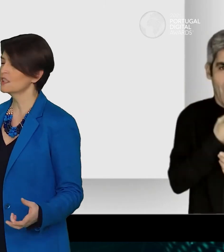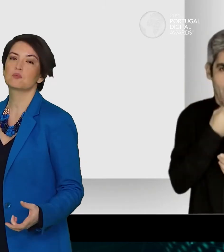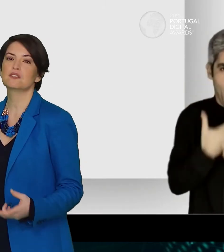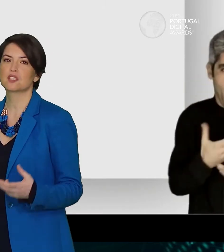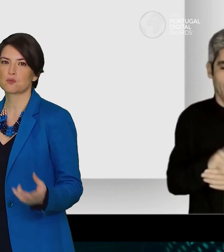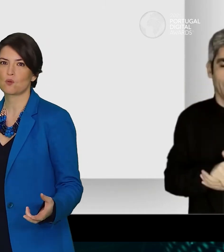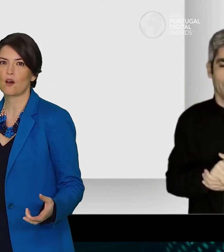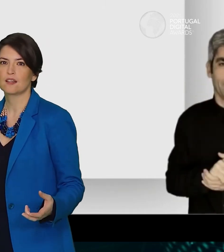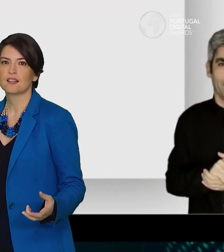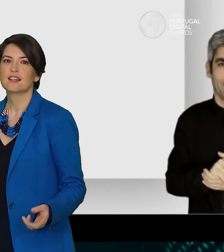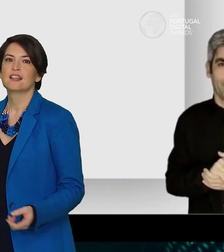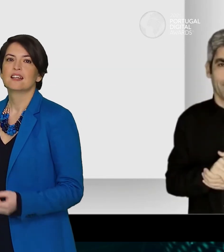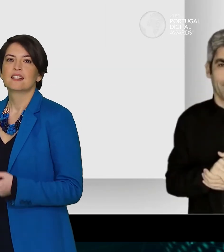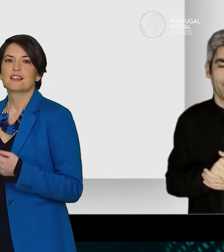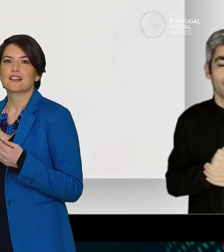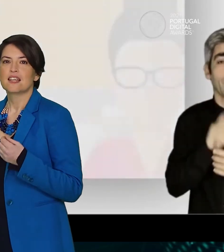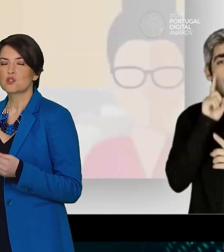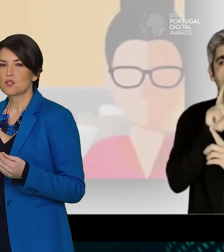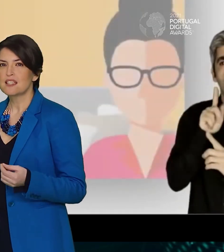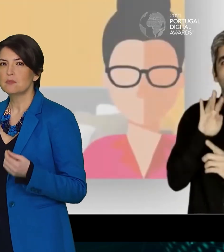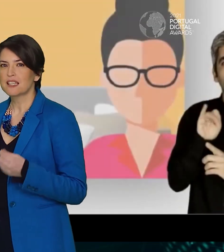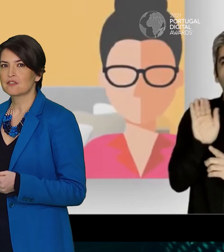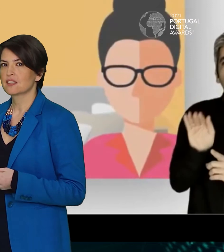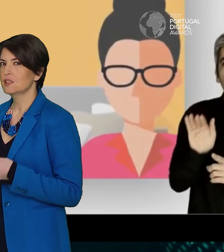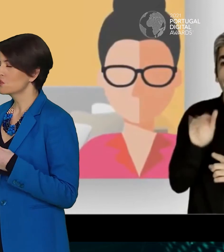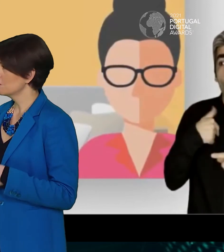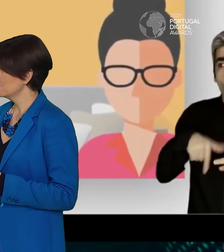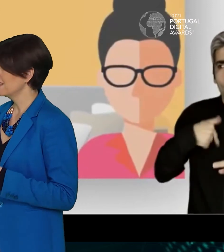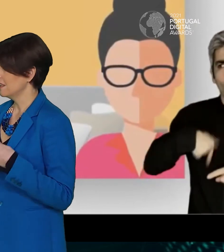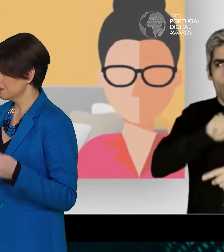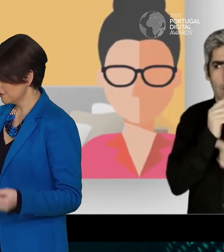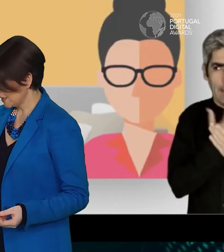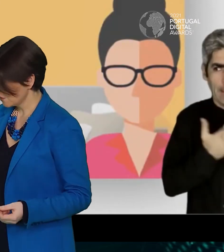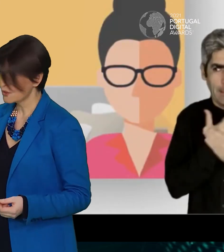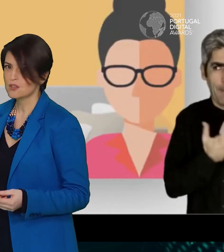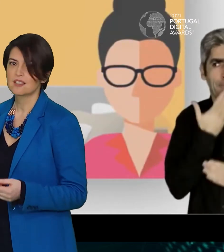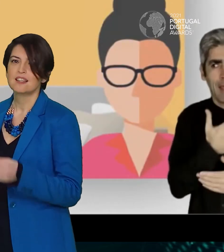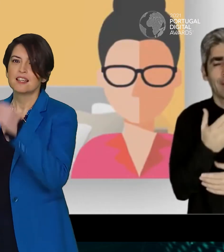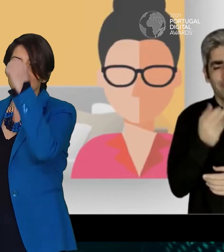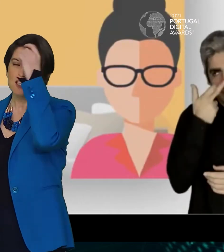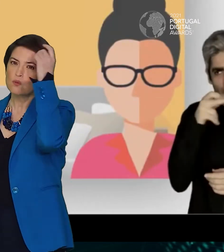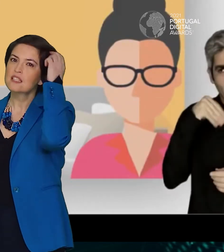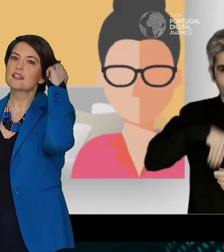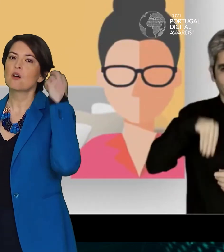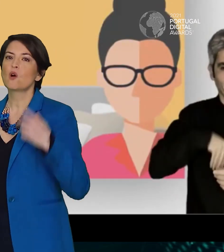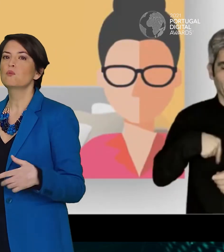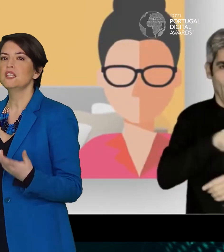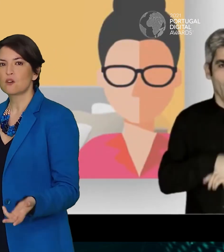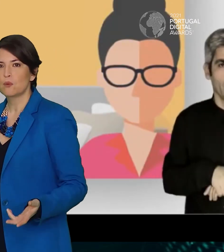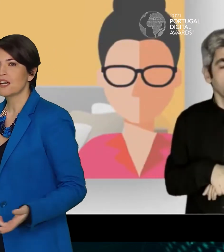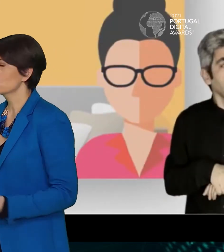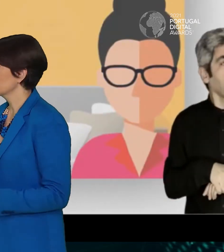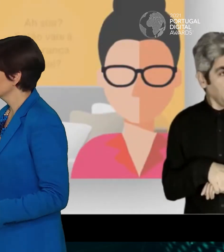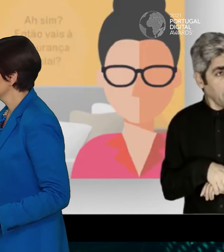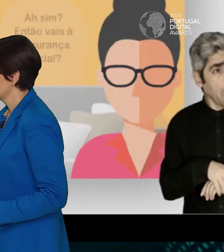carreira contributiva da pessoa. Este processo implicava tempos de deferimento elevados e o cidadão não